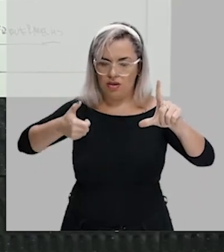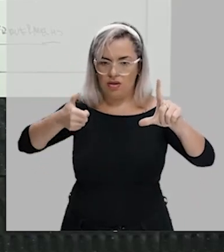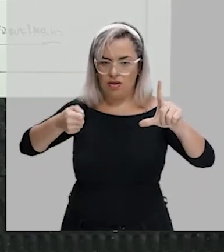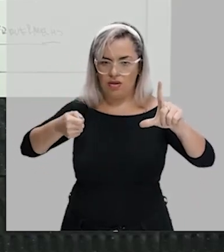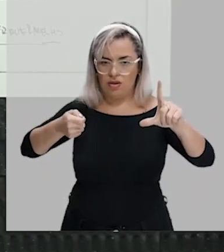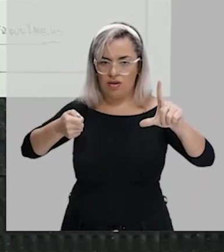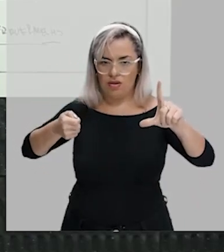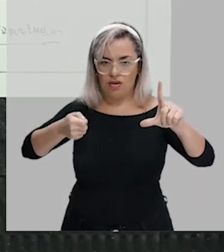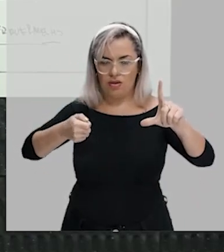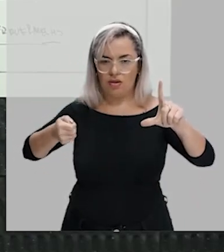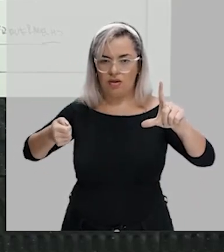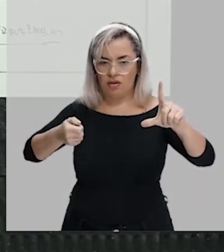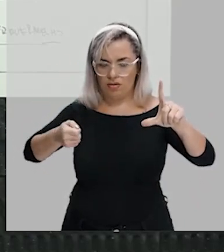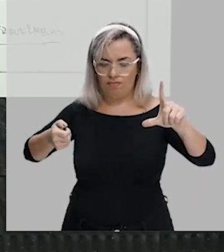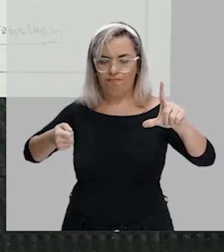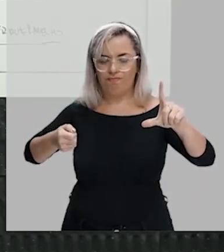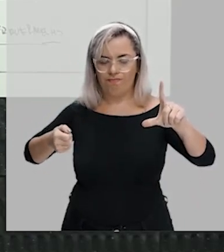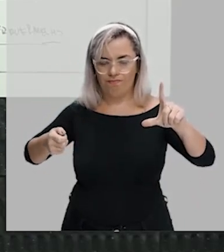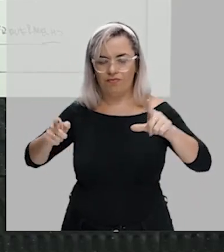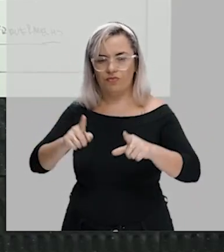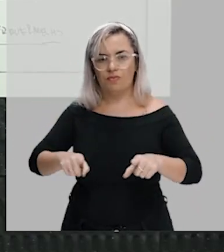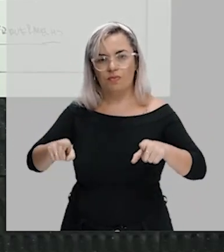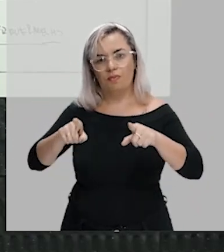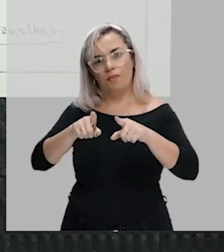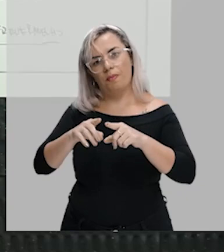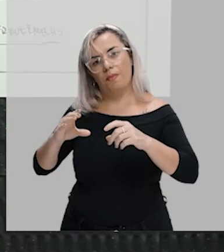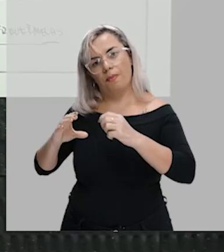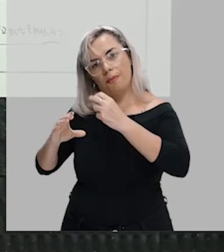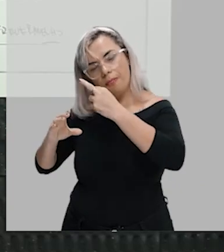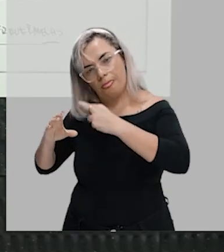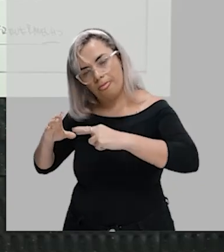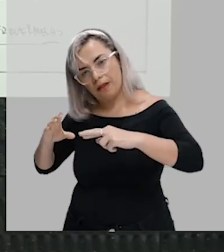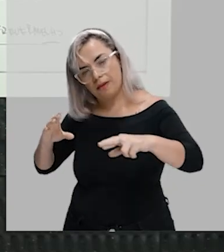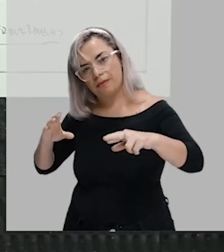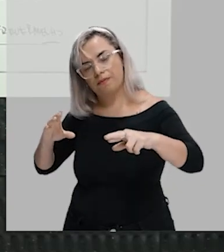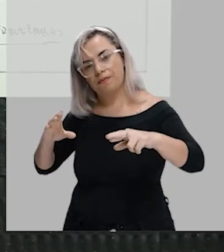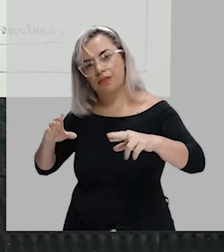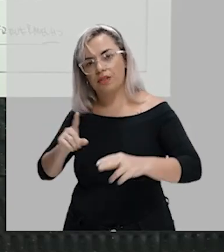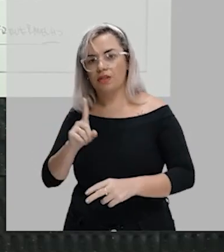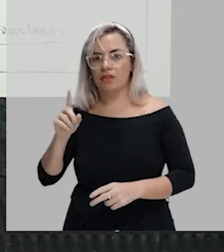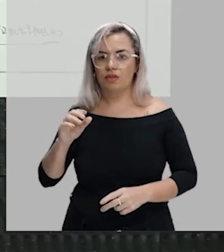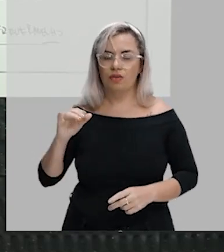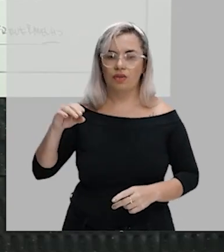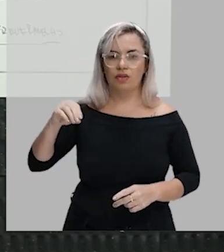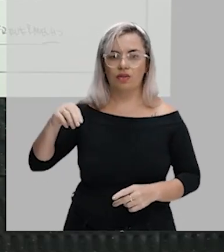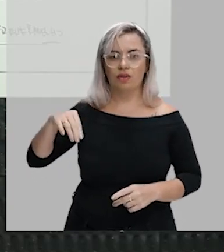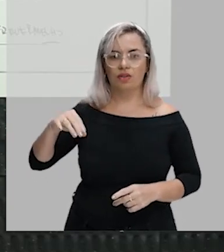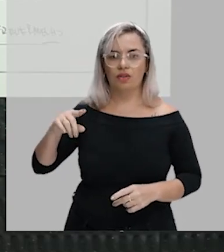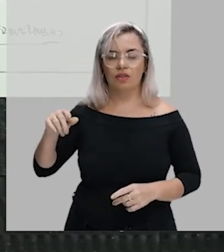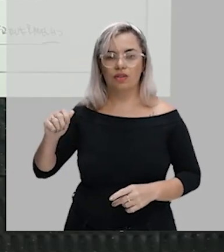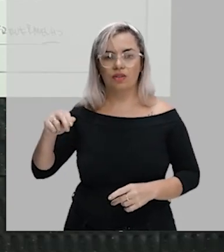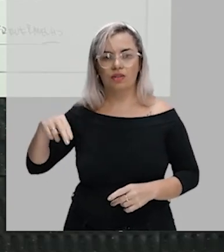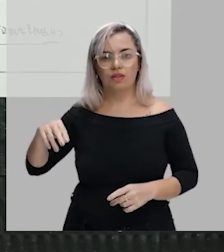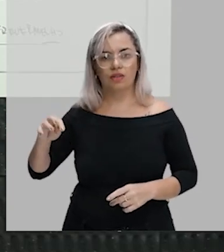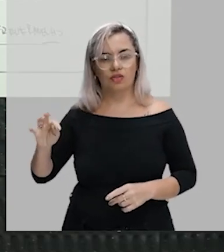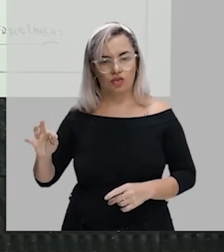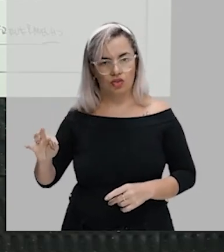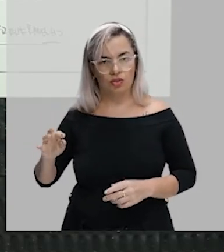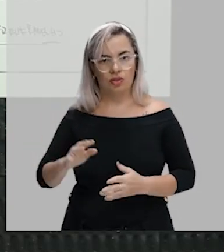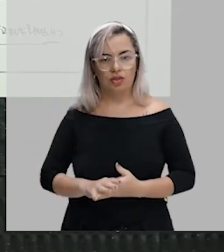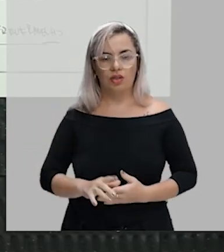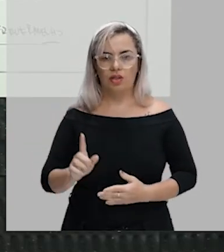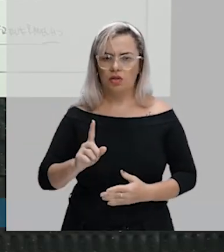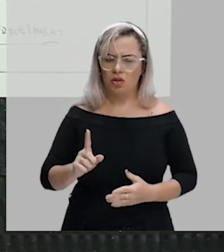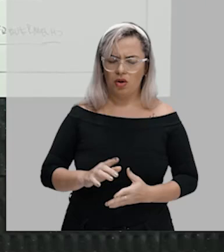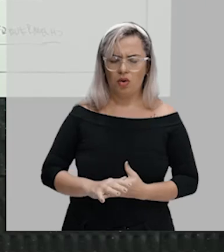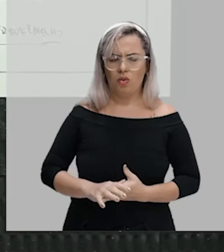radiação em infravermelho, que é radiação não ionizante, tá, ok? Então nós finalizamos a aula de hoje por aqui. Certo?